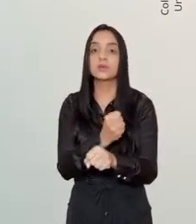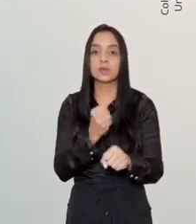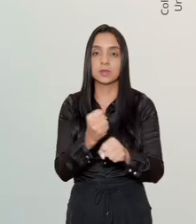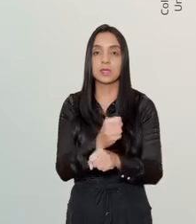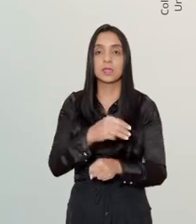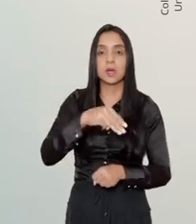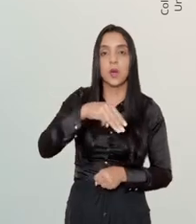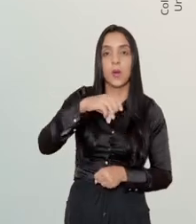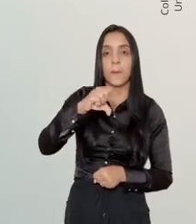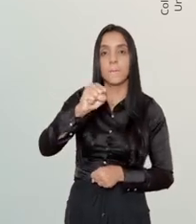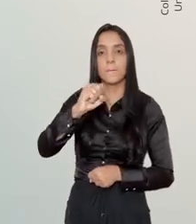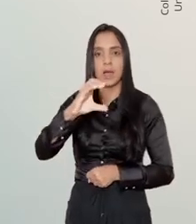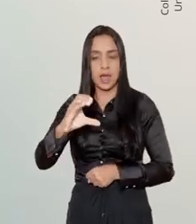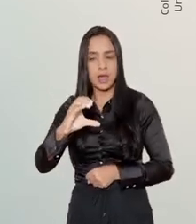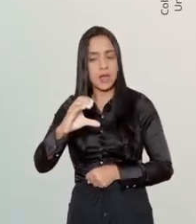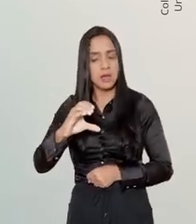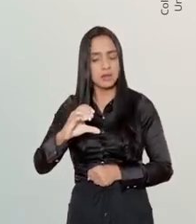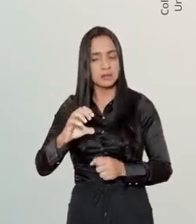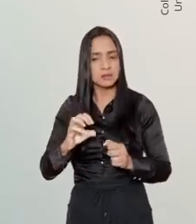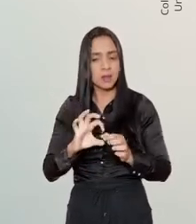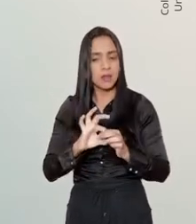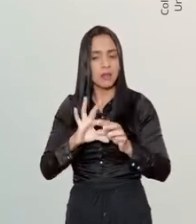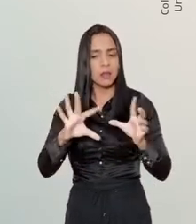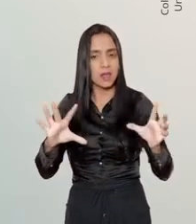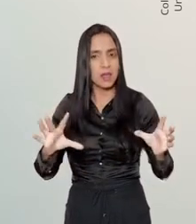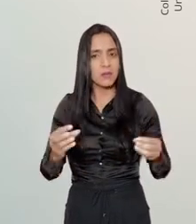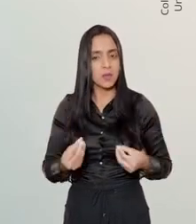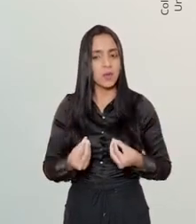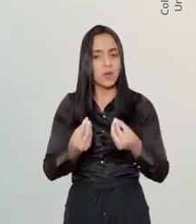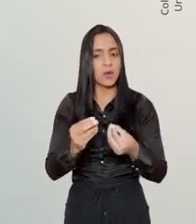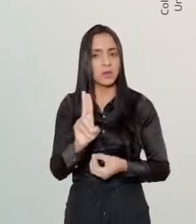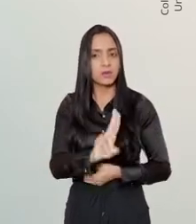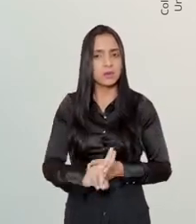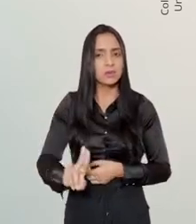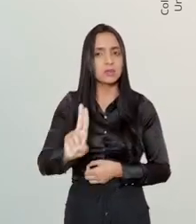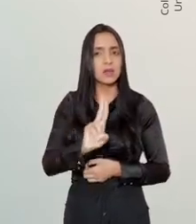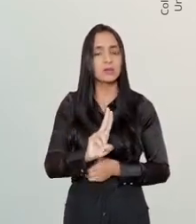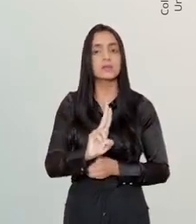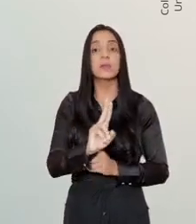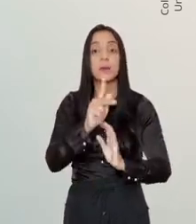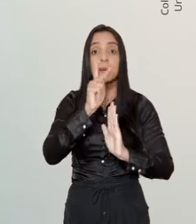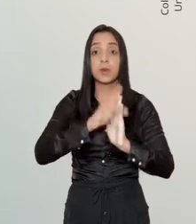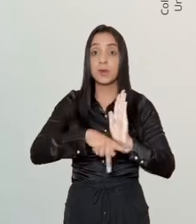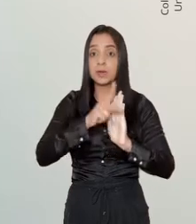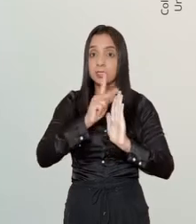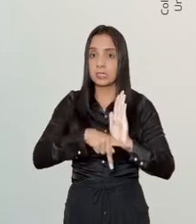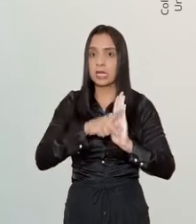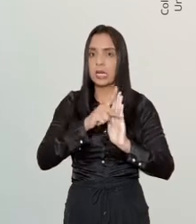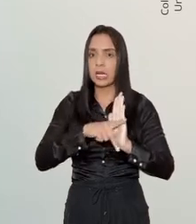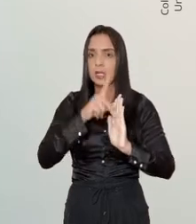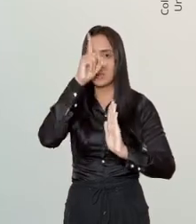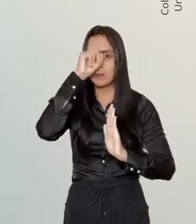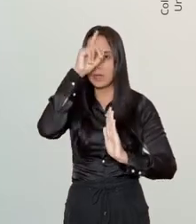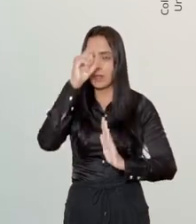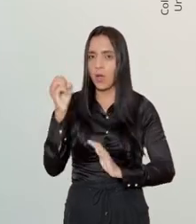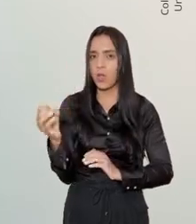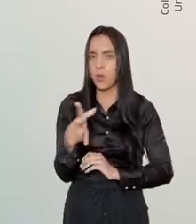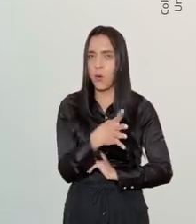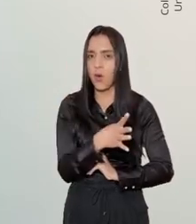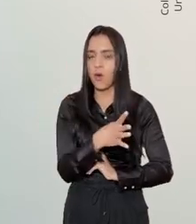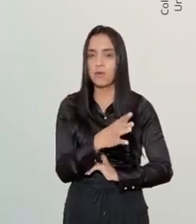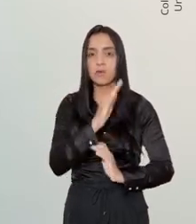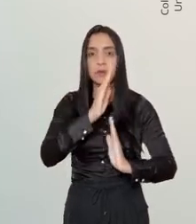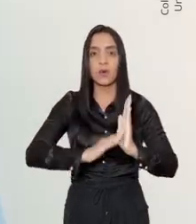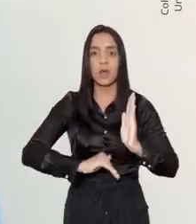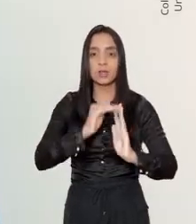que o UNESC disponibilizou como doação sem nenhum centavo de dinheiro público. Um projeto desta magnitude